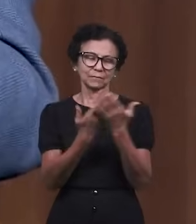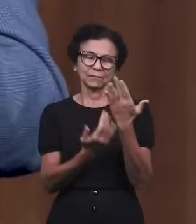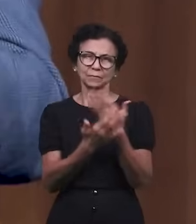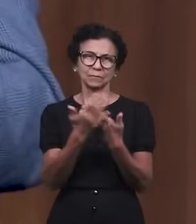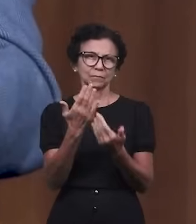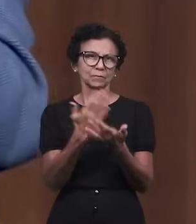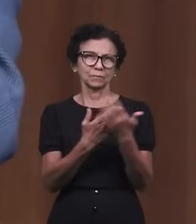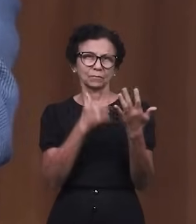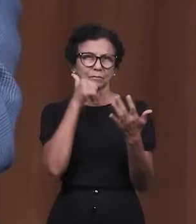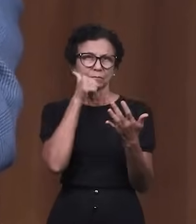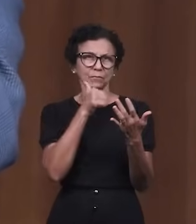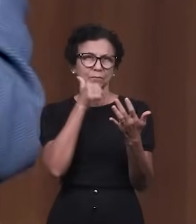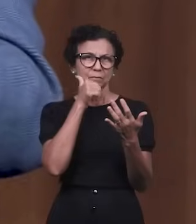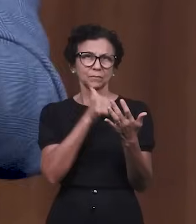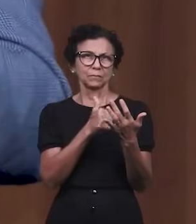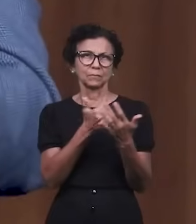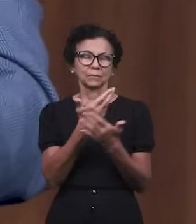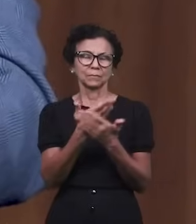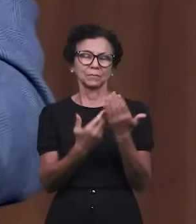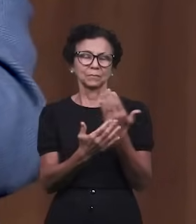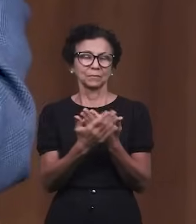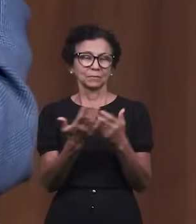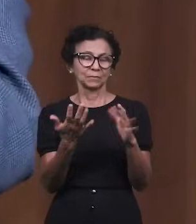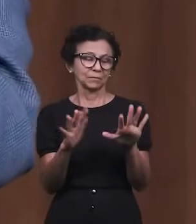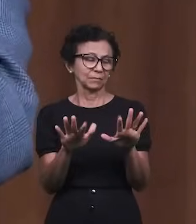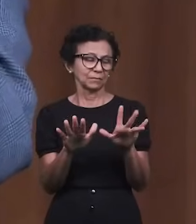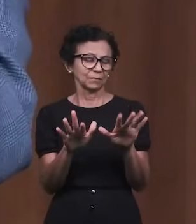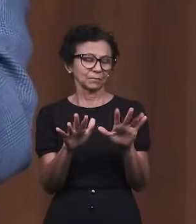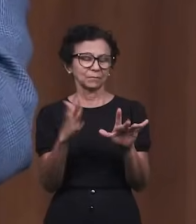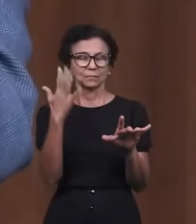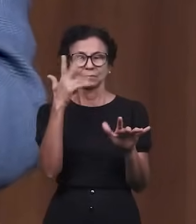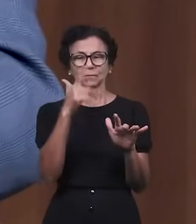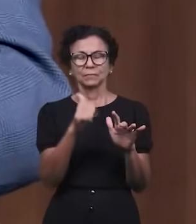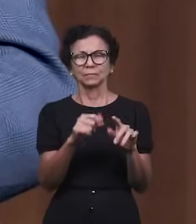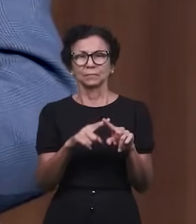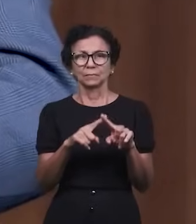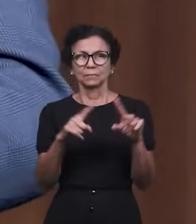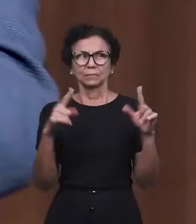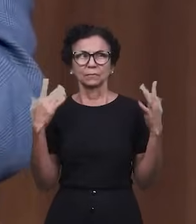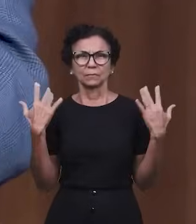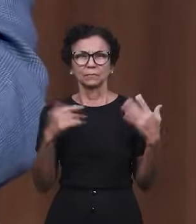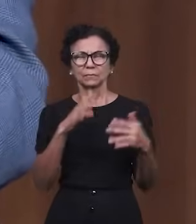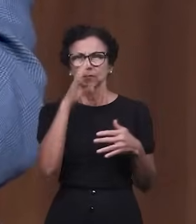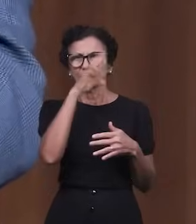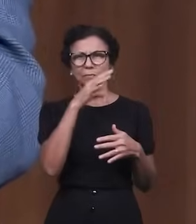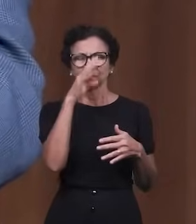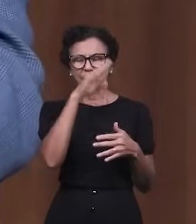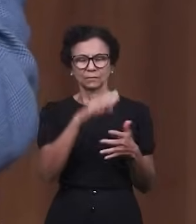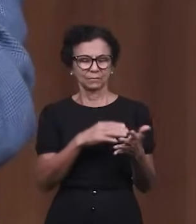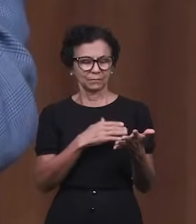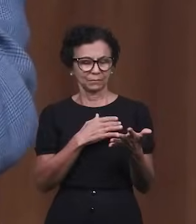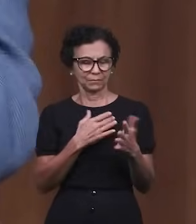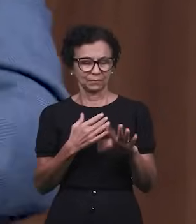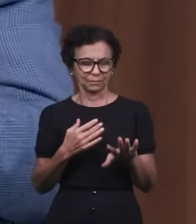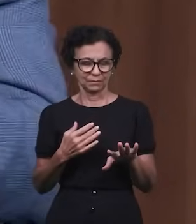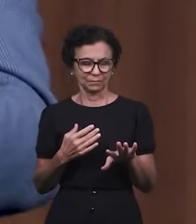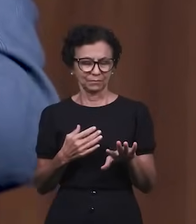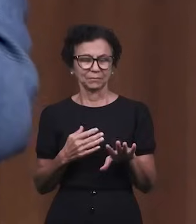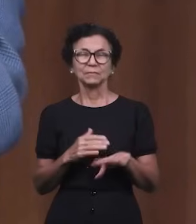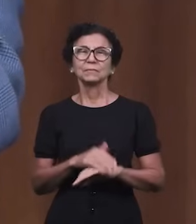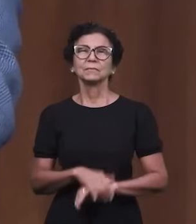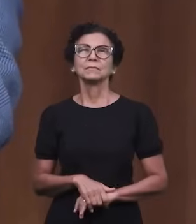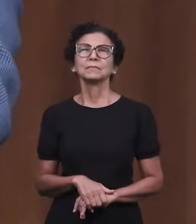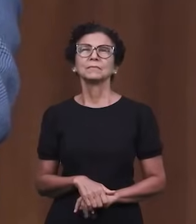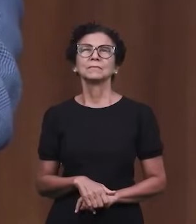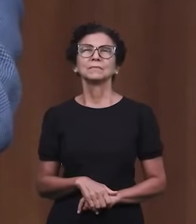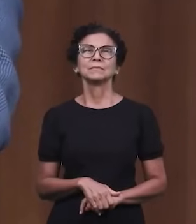né, a mulher e a sua mão cuidada e tal. Mas aquela coisa excessiva ela tinha tirado. Ela me